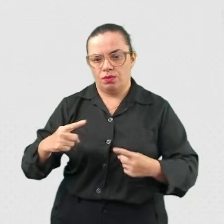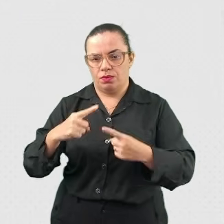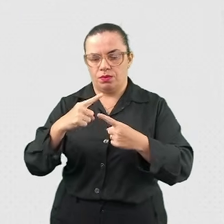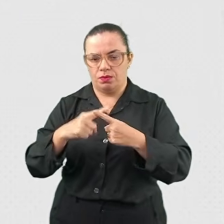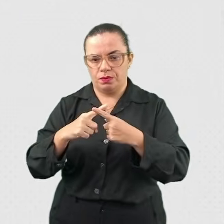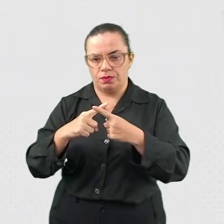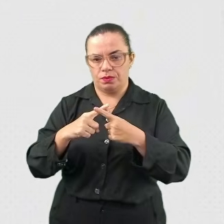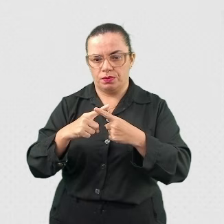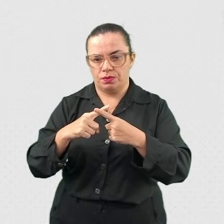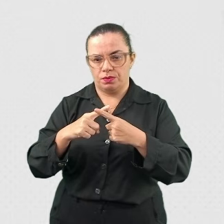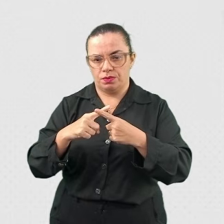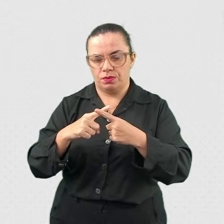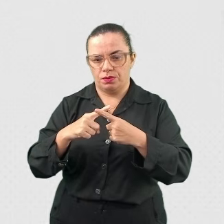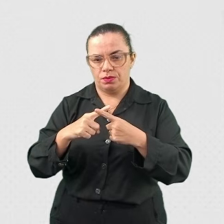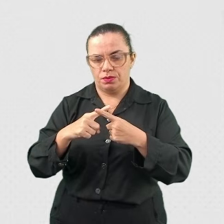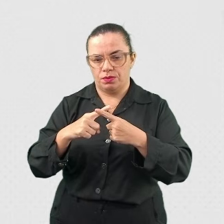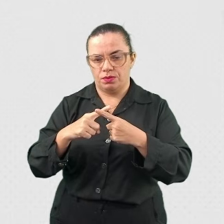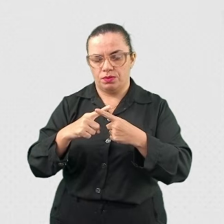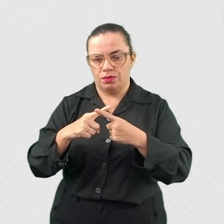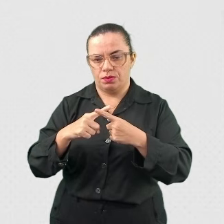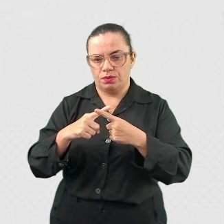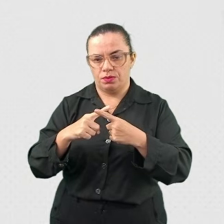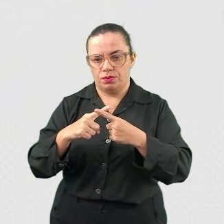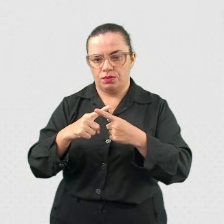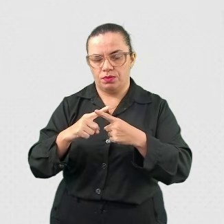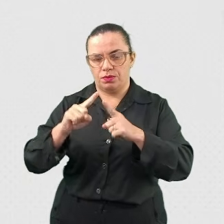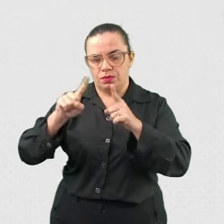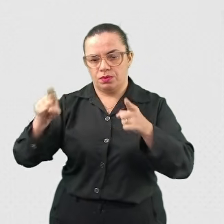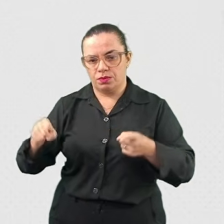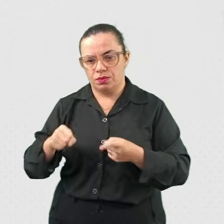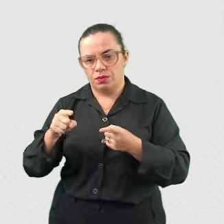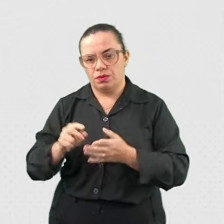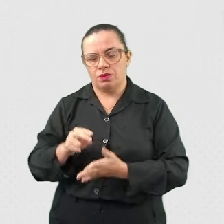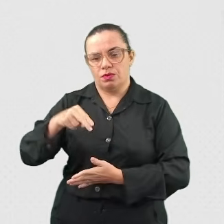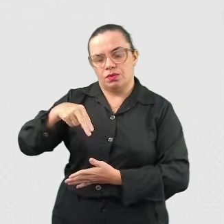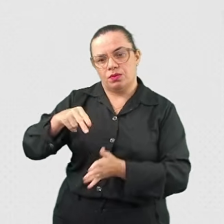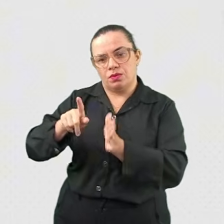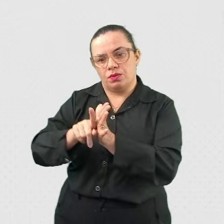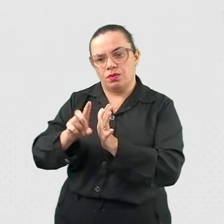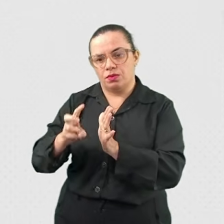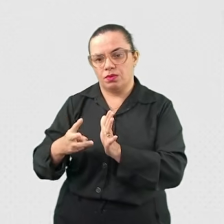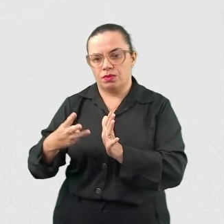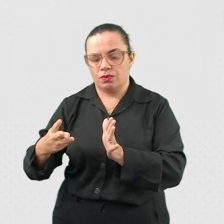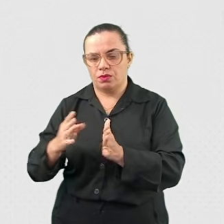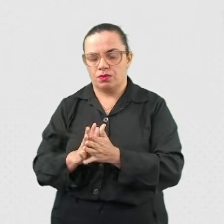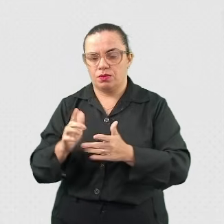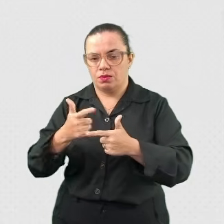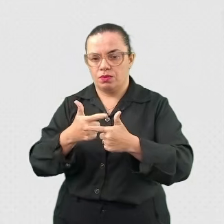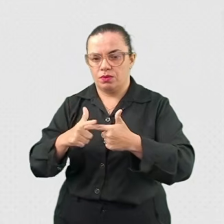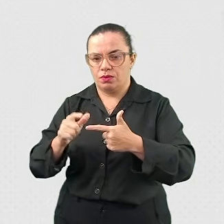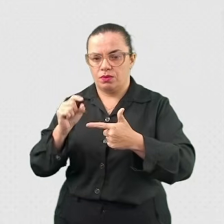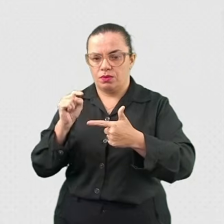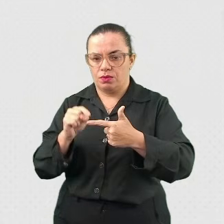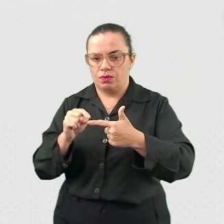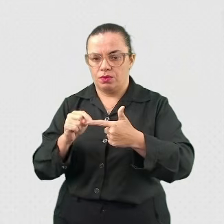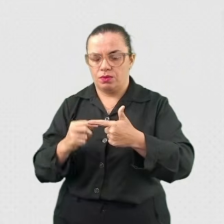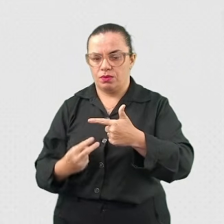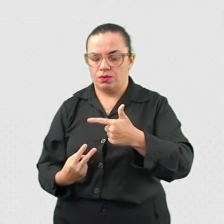multiplicado por n menos 3 dividido por